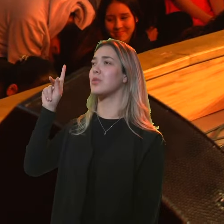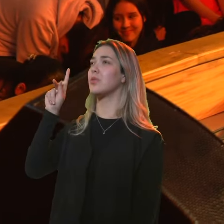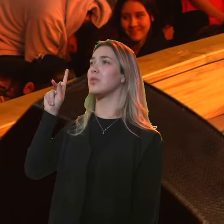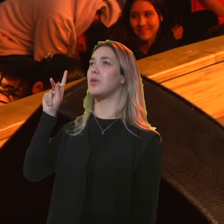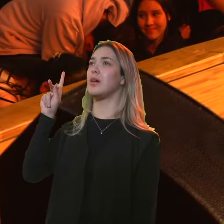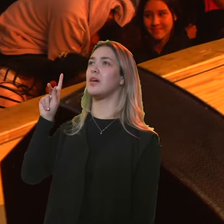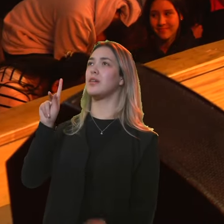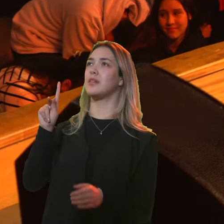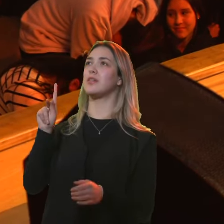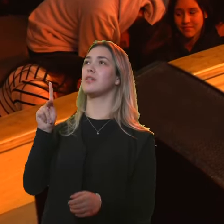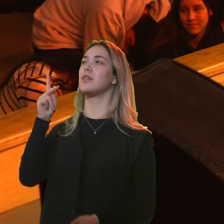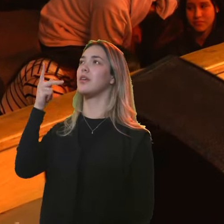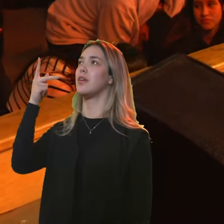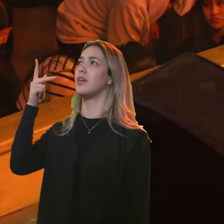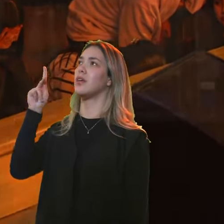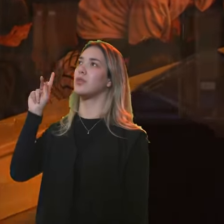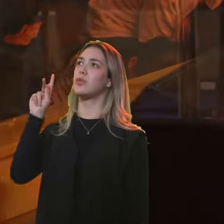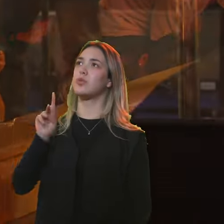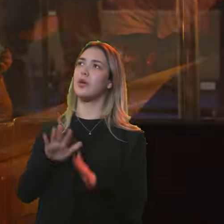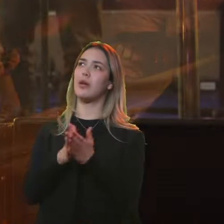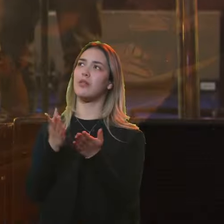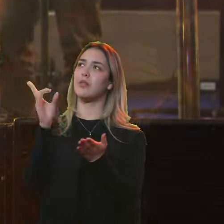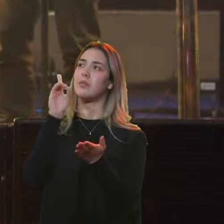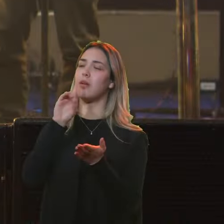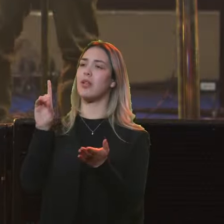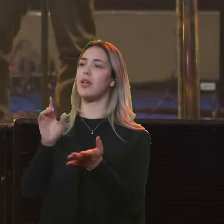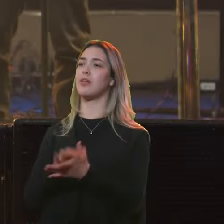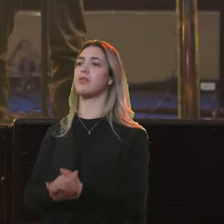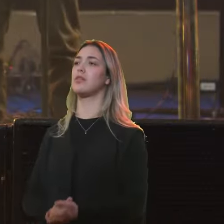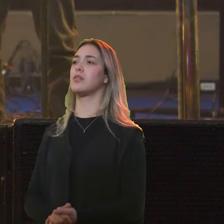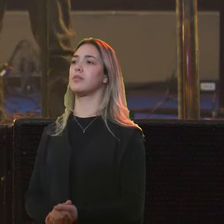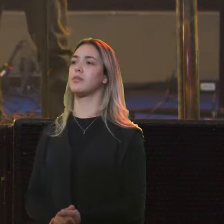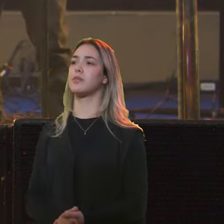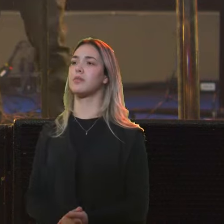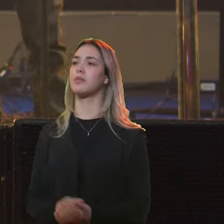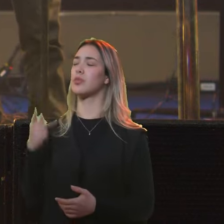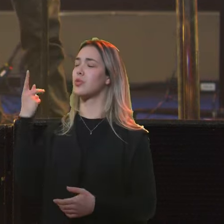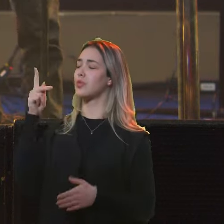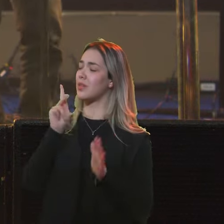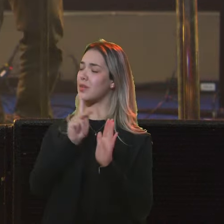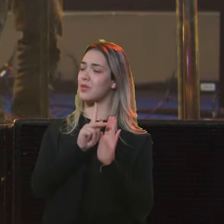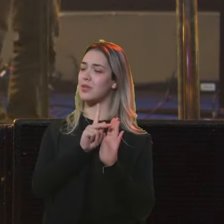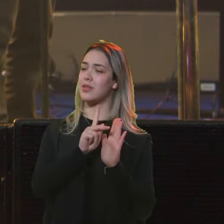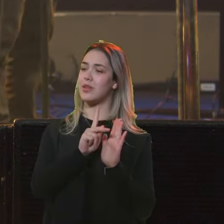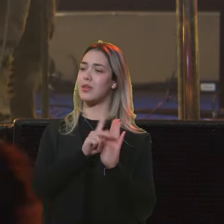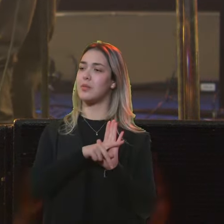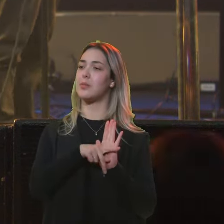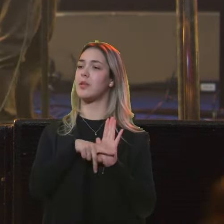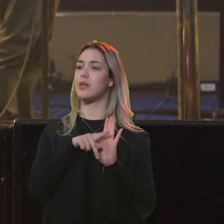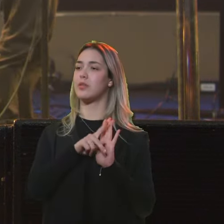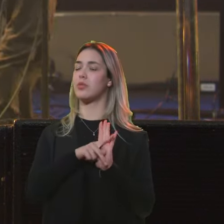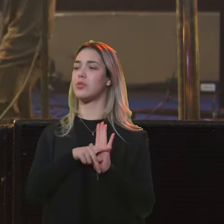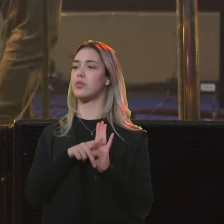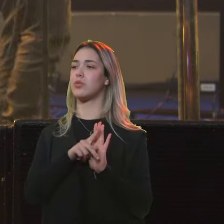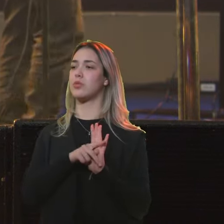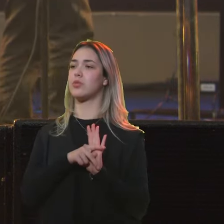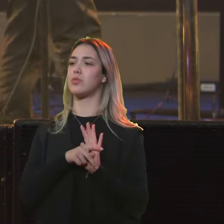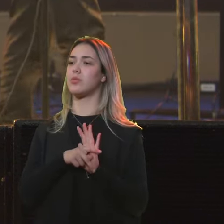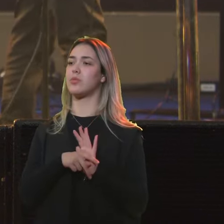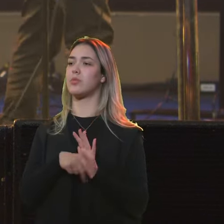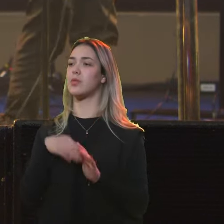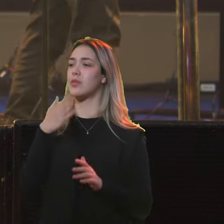Deus, nós queremos ter satisfação nos Seus planos. Ah, Deus, satisfação na comida que o Senhor